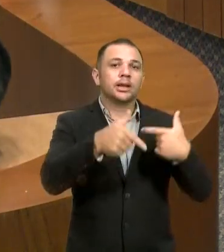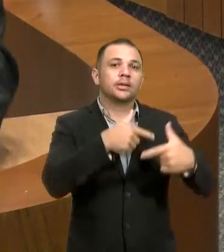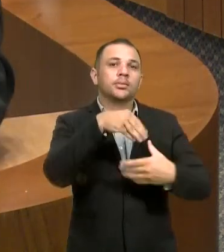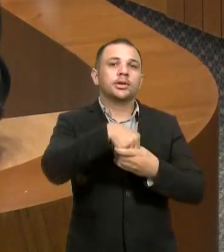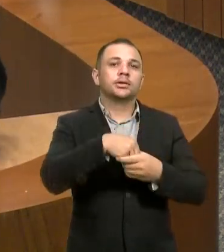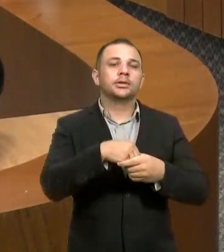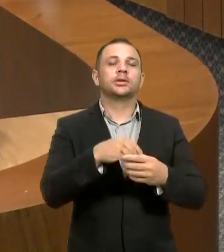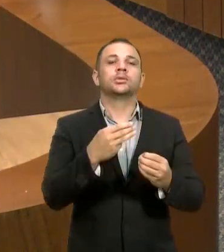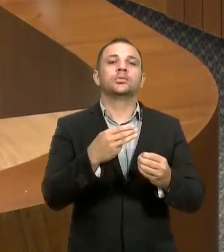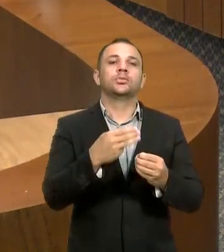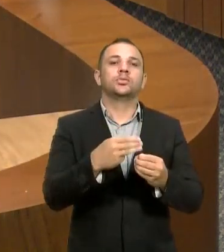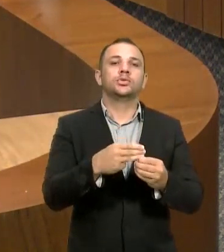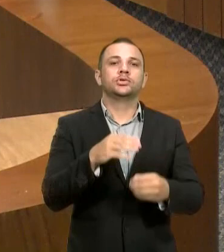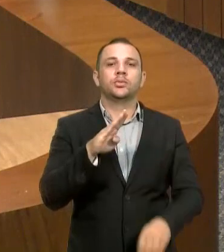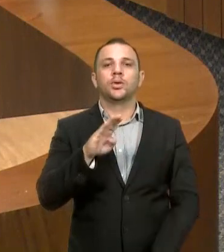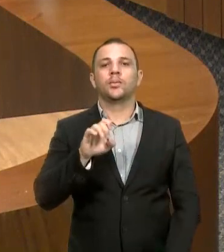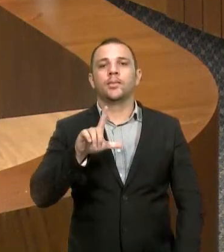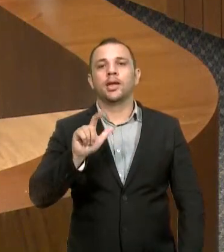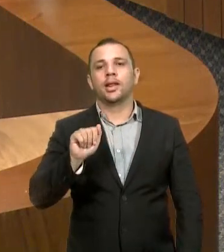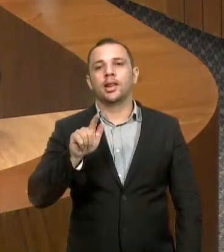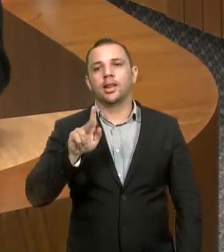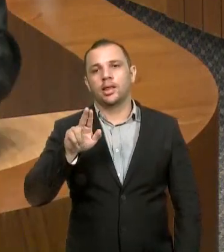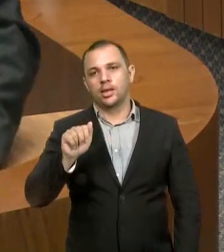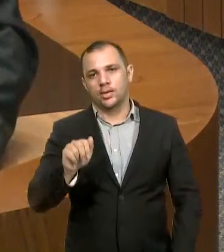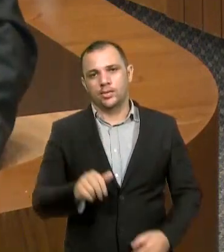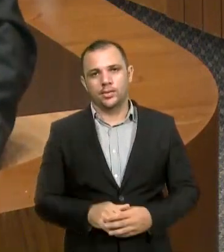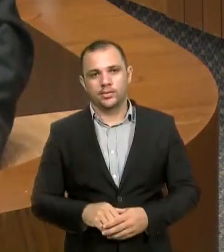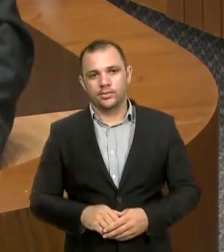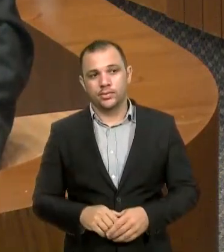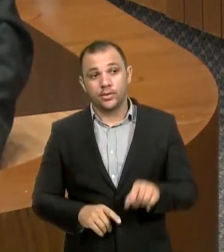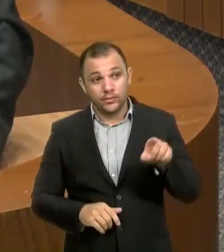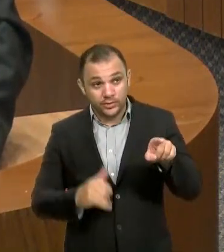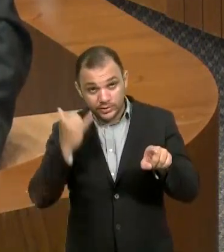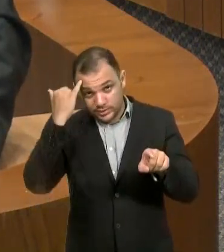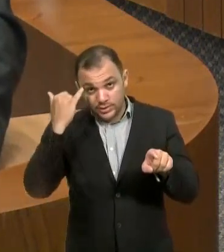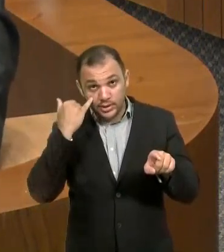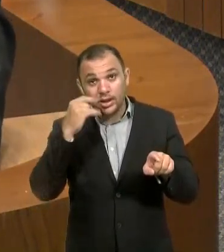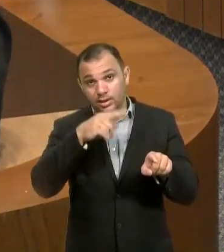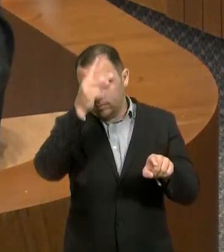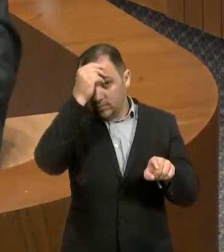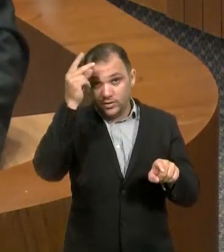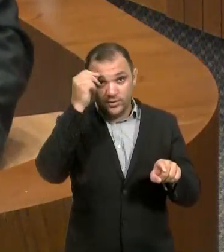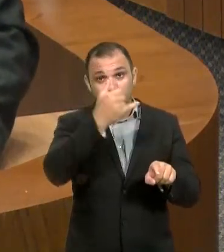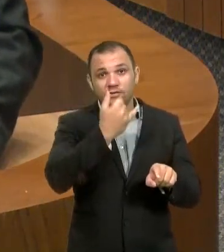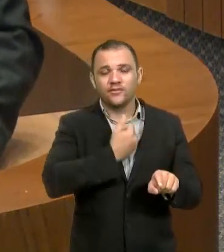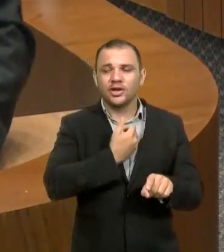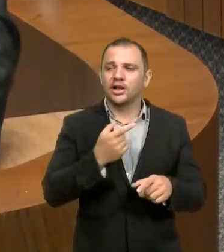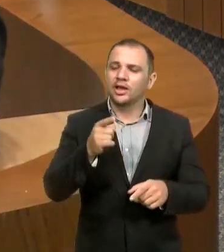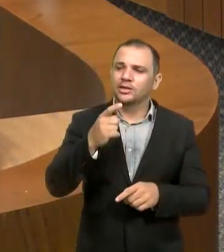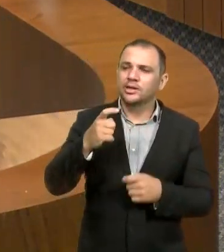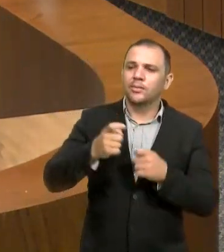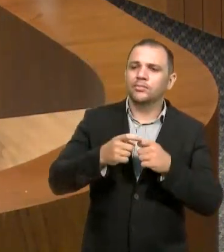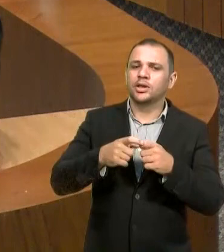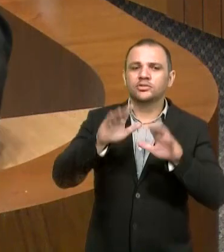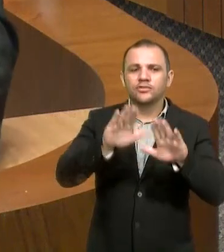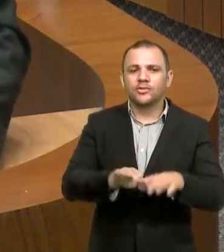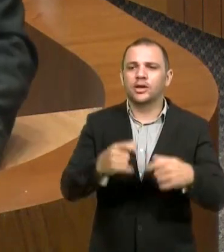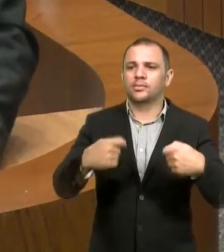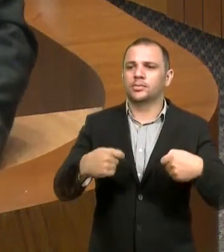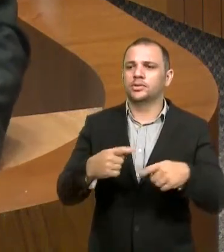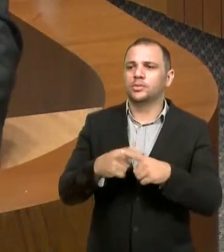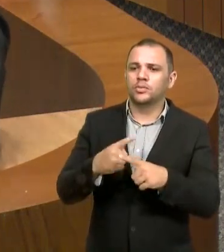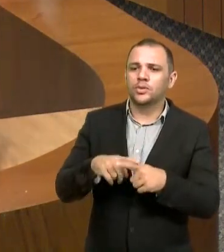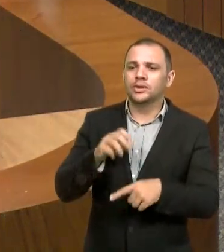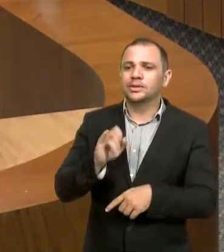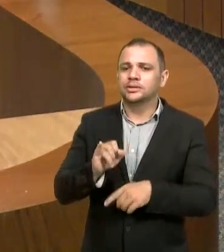Excelência ainda era prefeita e dizia: a gente não pode perder essas médicas. Elas fazem diferença na vida das comunidades. E só